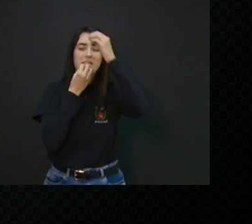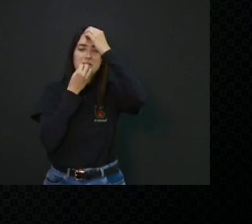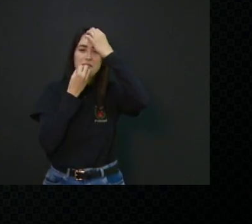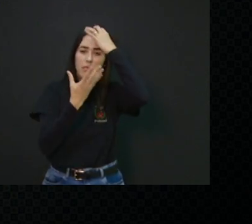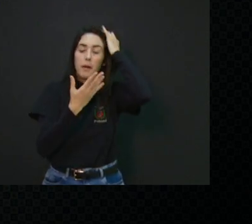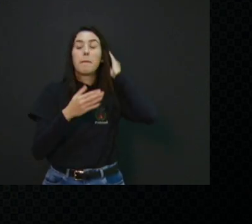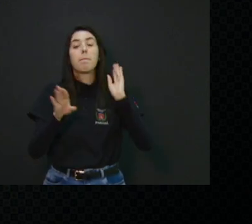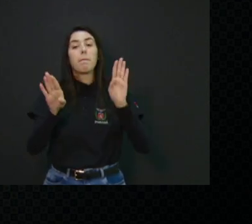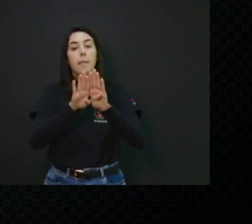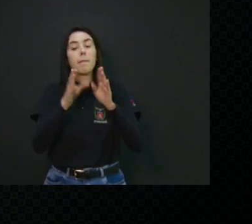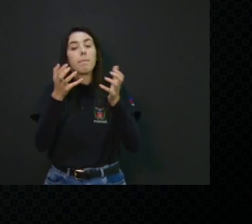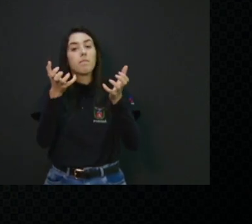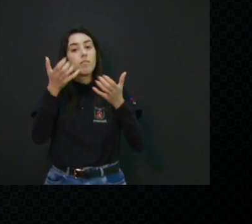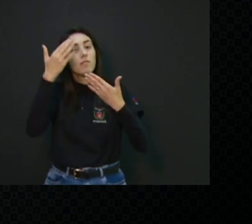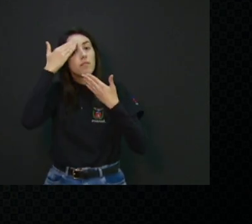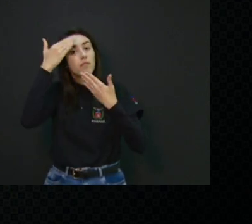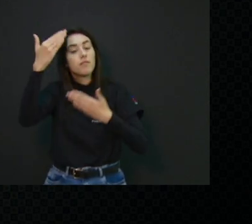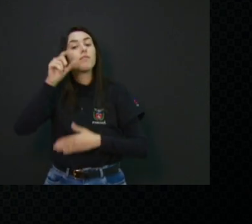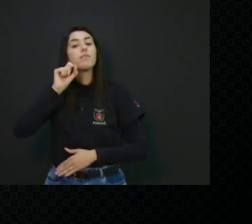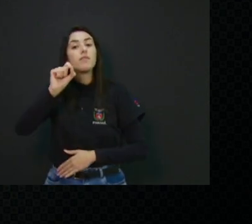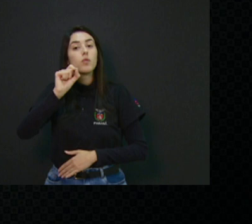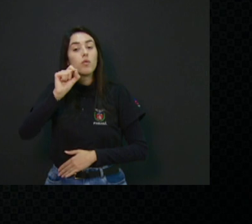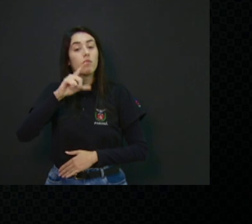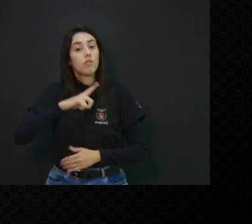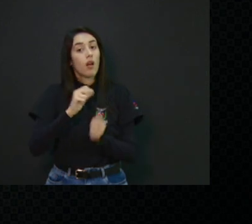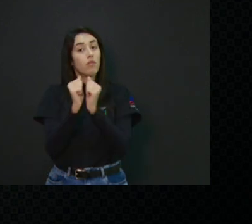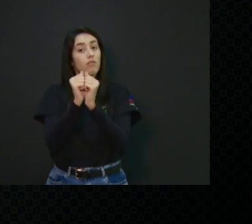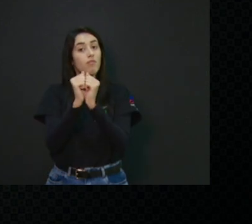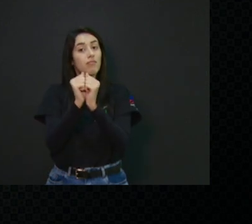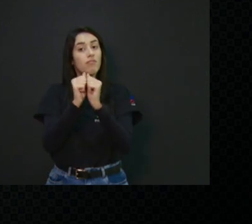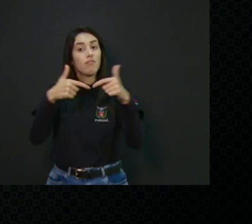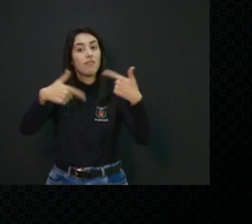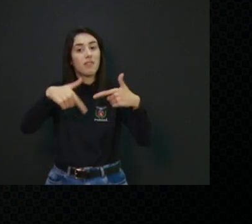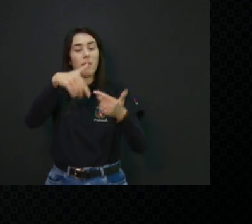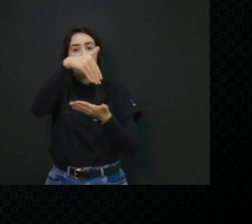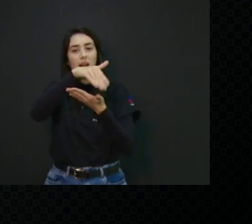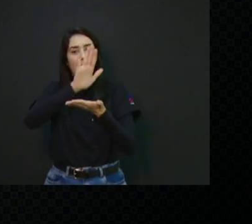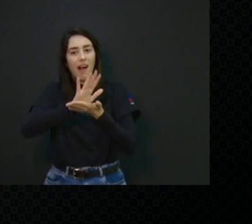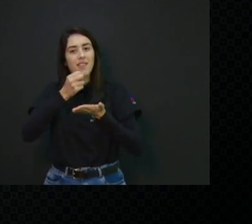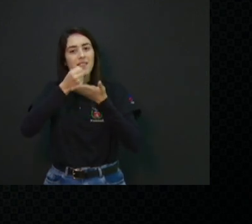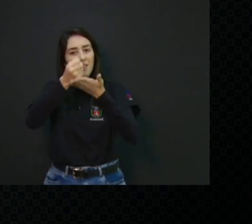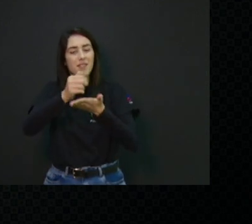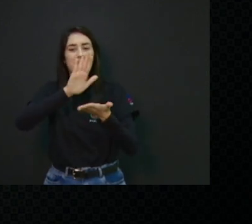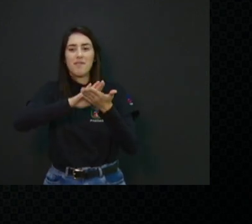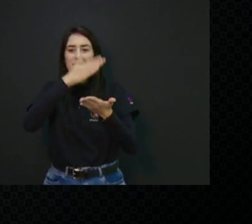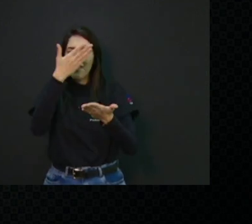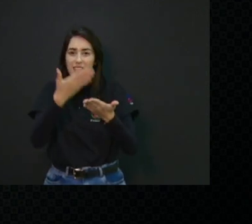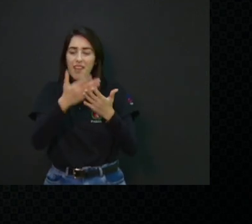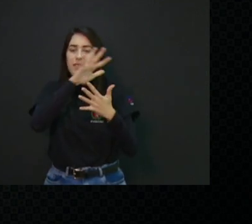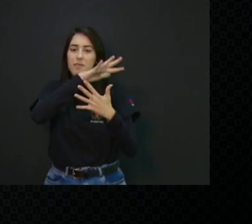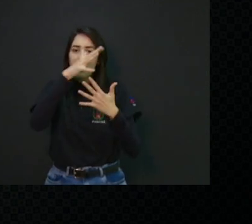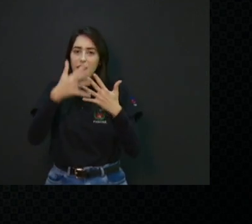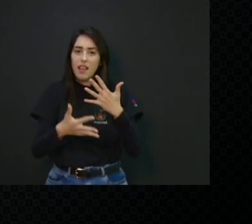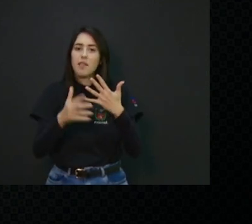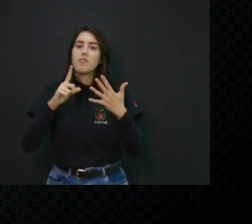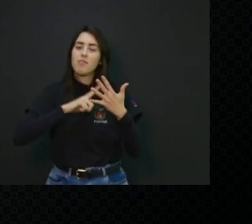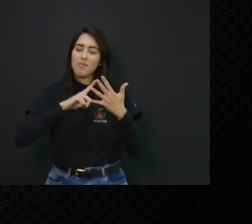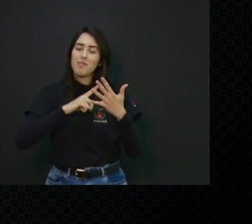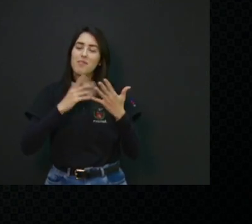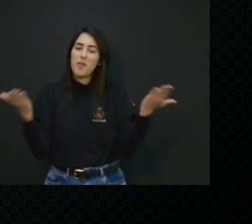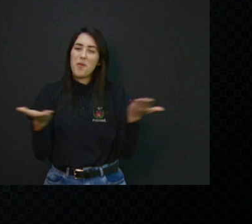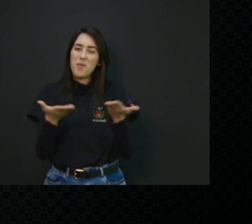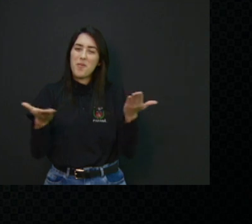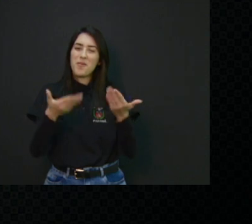gente tem que agradecer, né, a nossa parceria com o CAS, né? As intérpretes de Libras, né, que estão